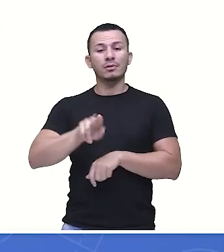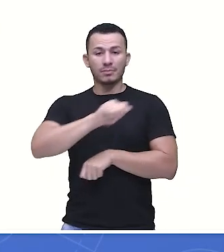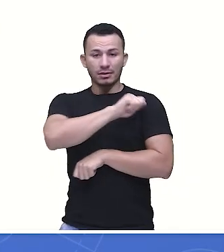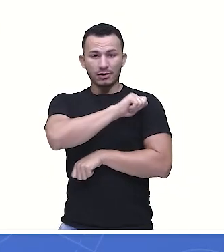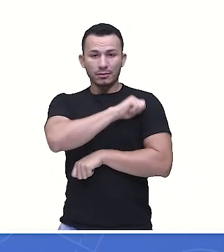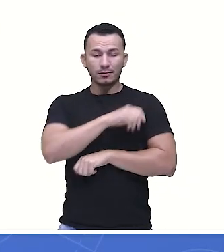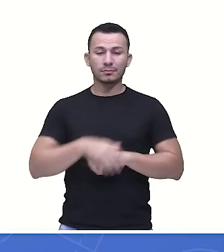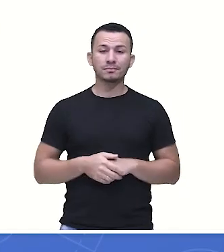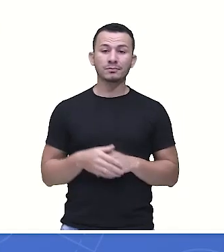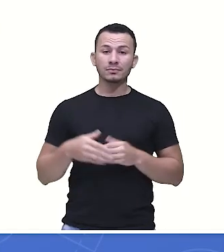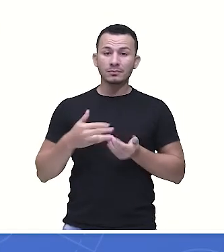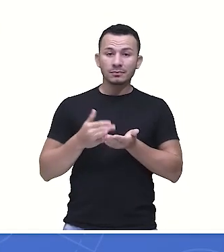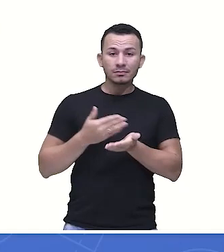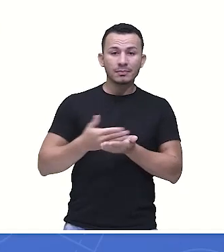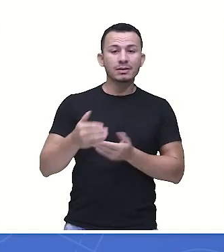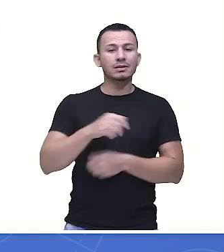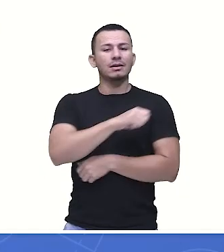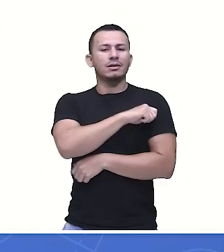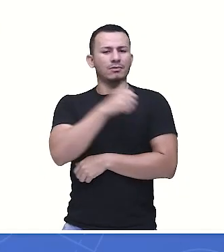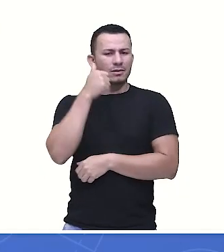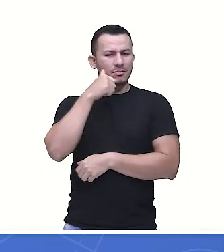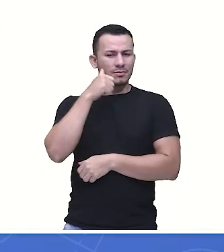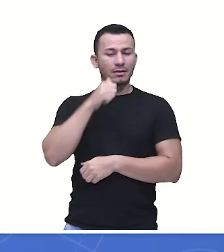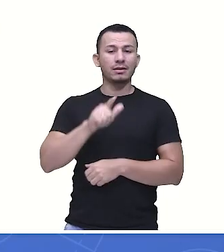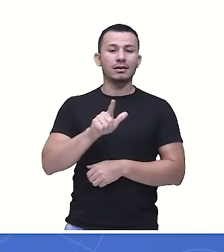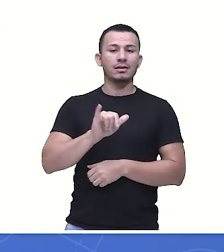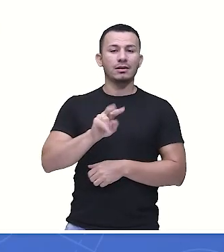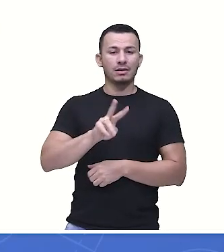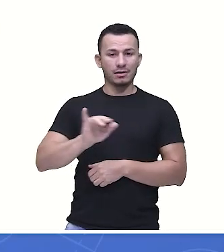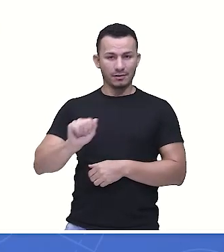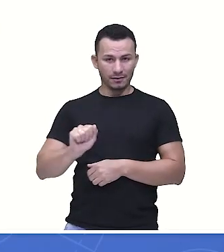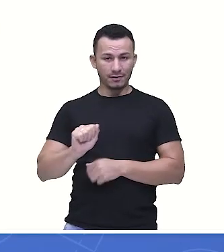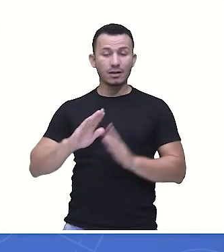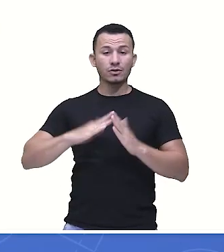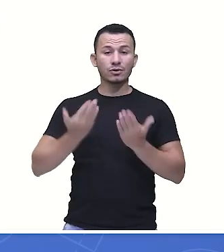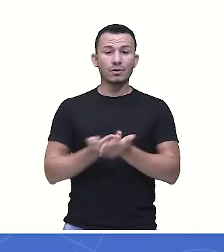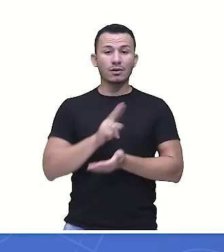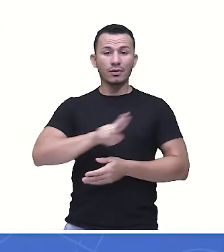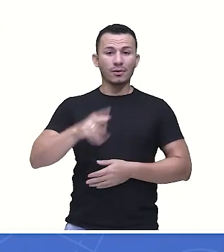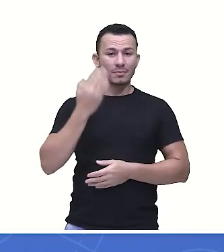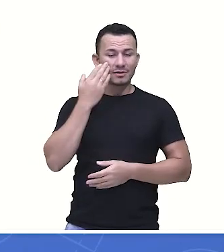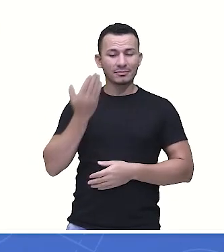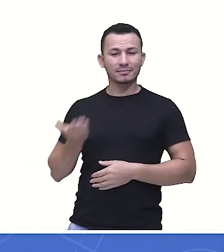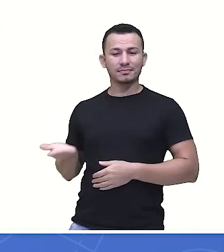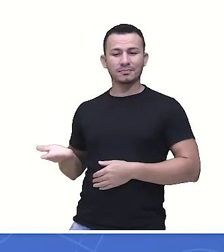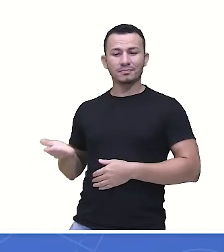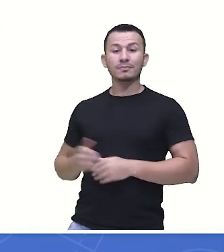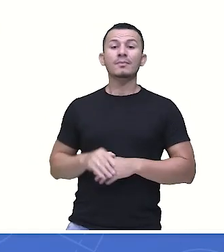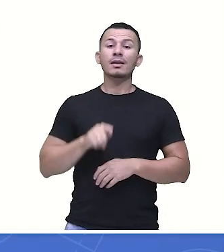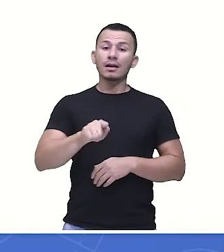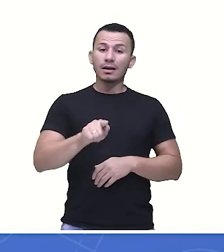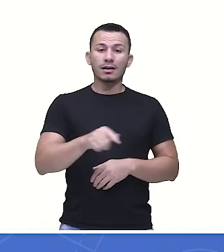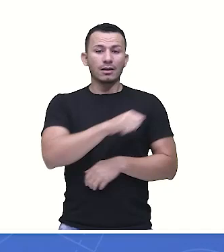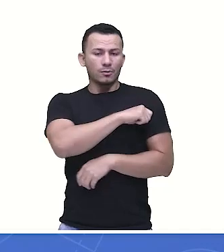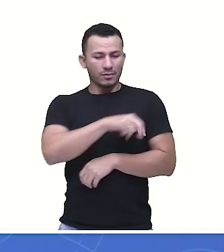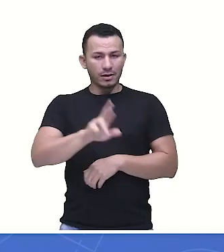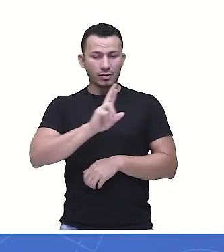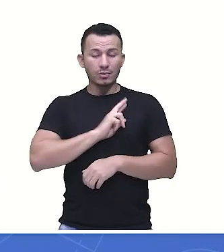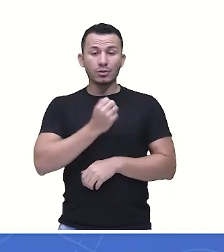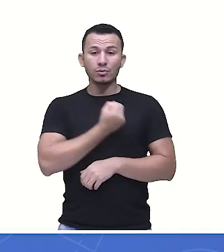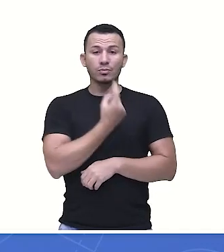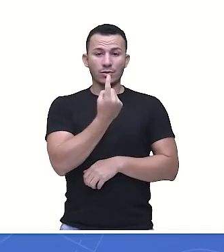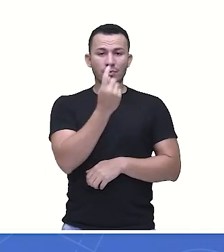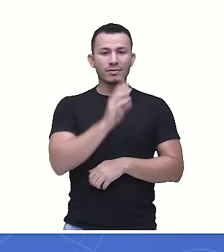com a Lívia, da Escola Estadual Odilinda de Paula. Ela disse que a questão 1 é a letra